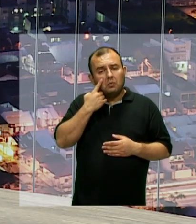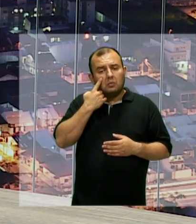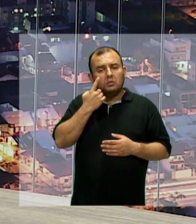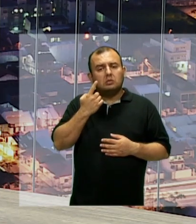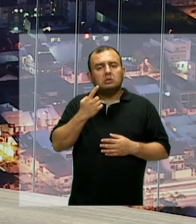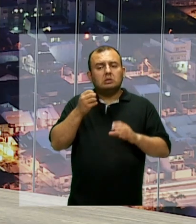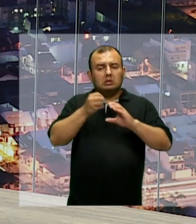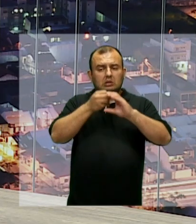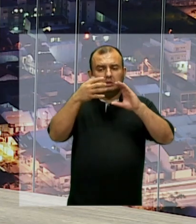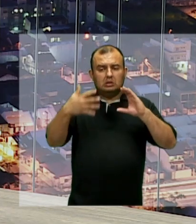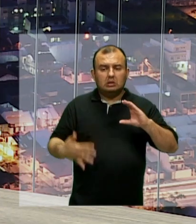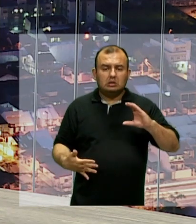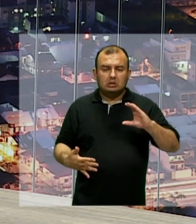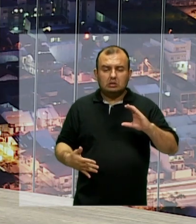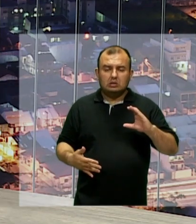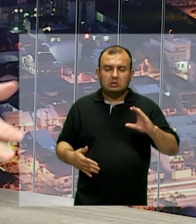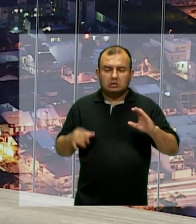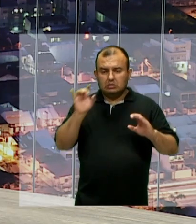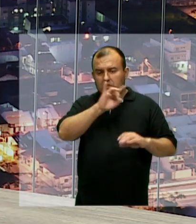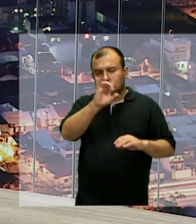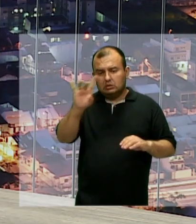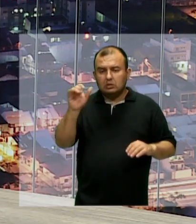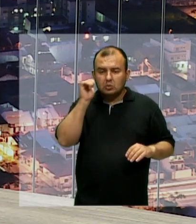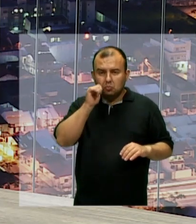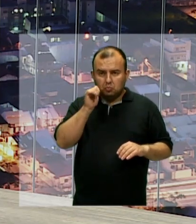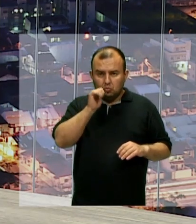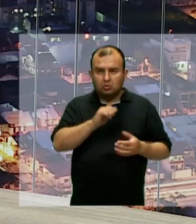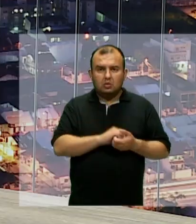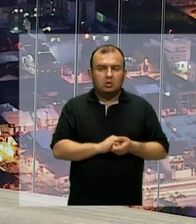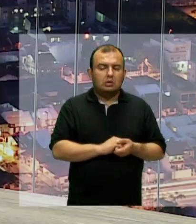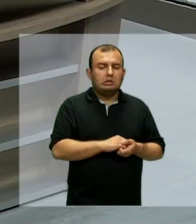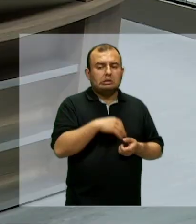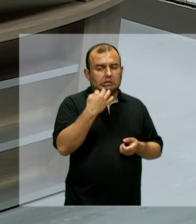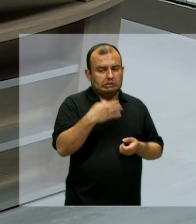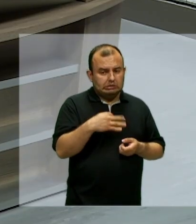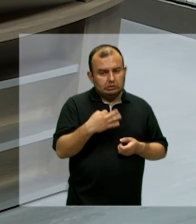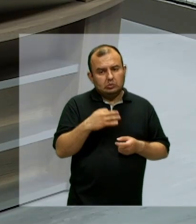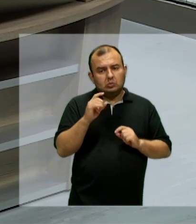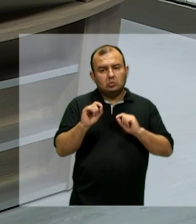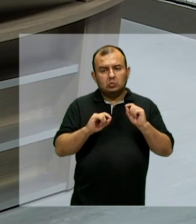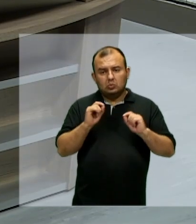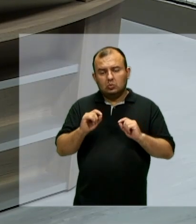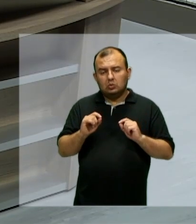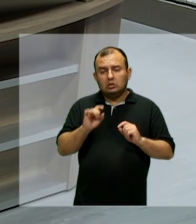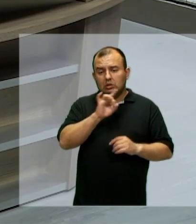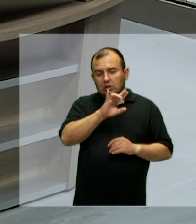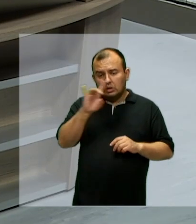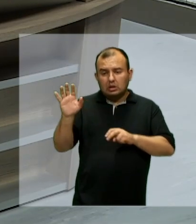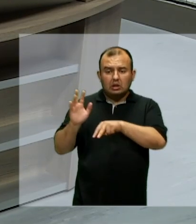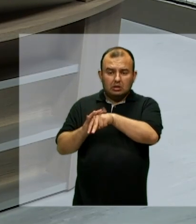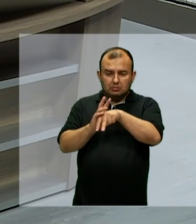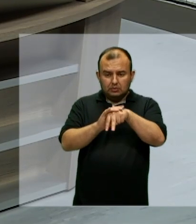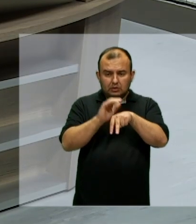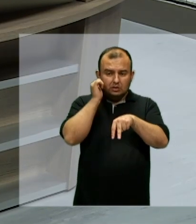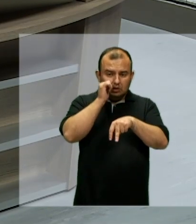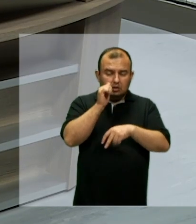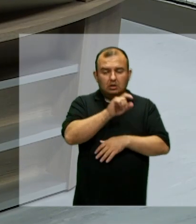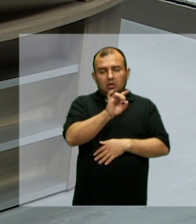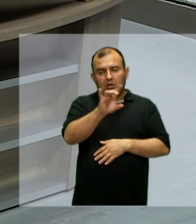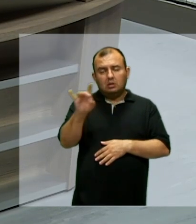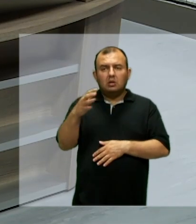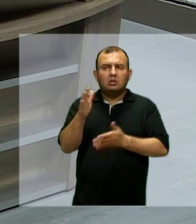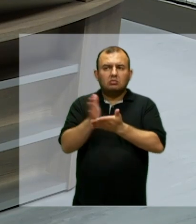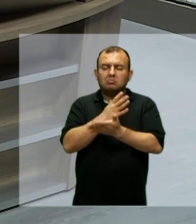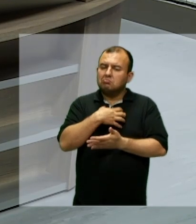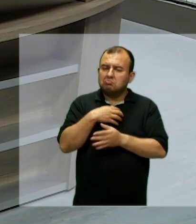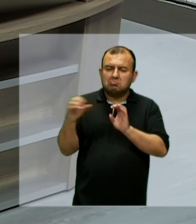da característica fisiológica de cada mulher? Com certeza depende muito de cada paciente, né? Tem pacientes que não sentem nada,